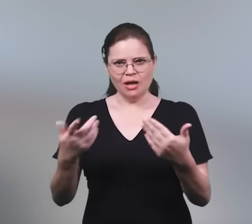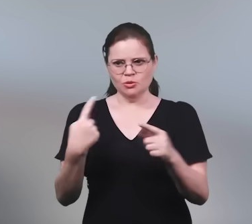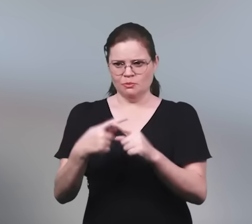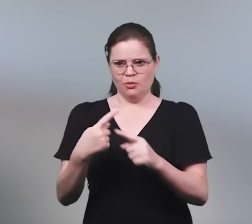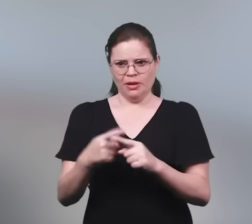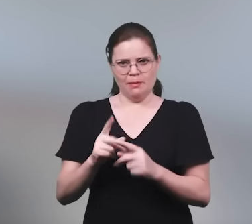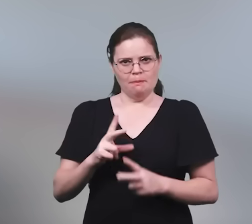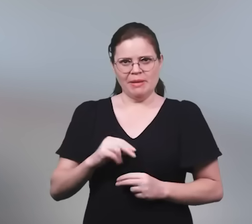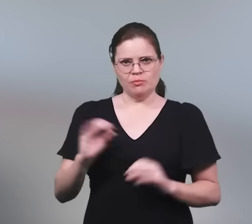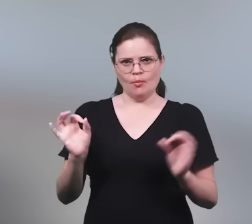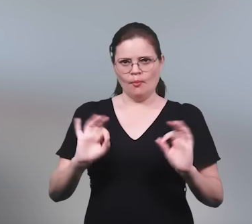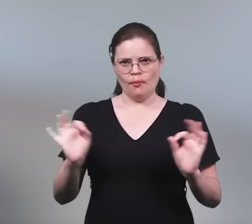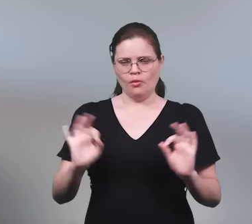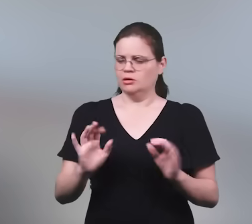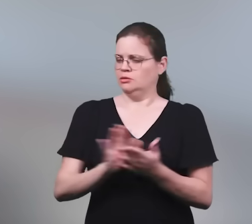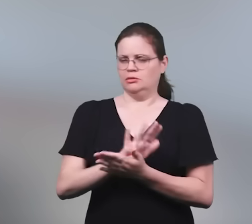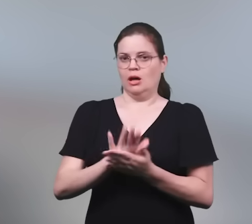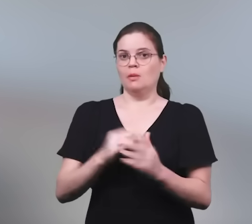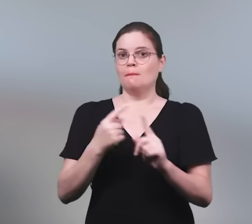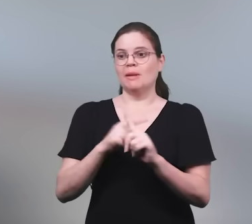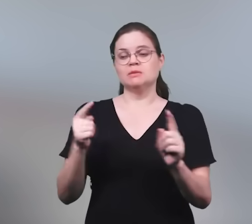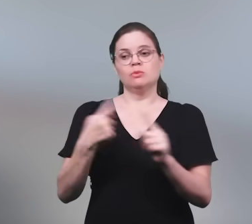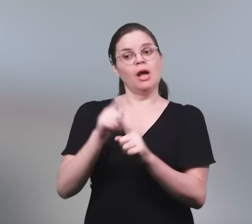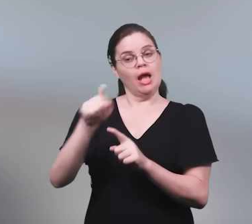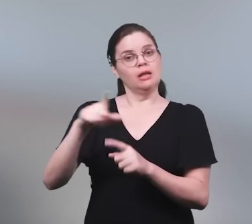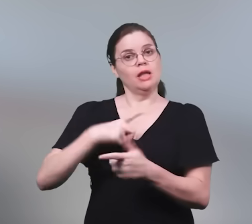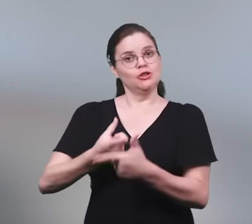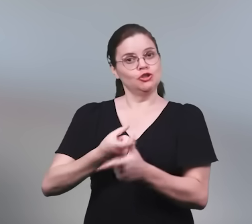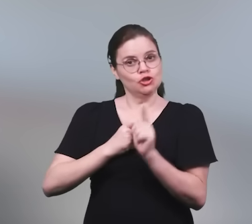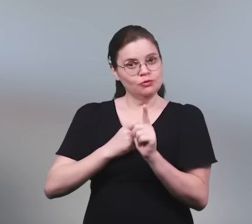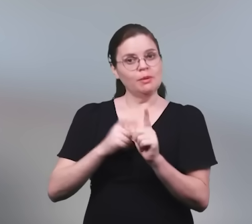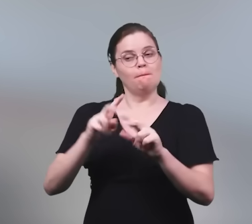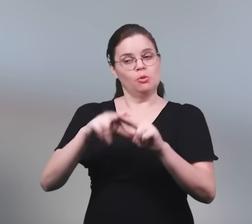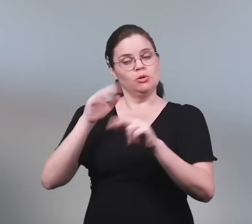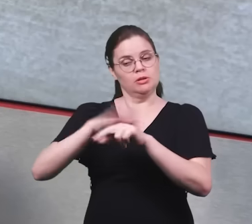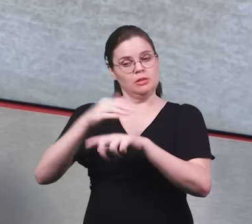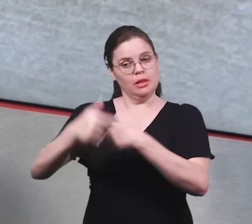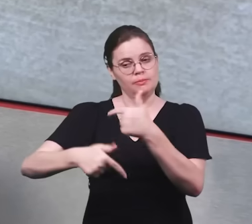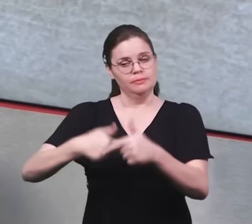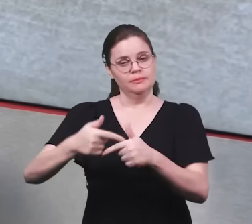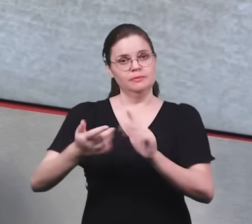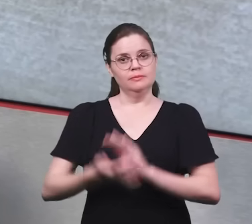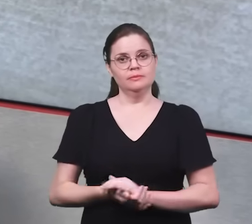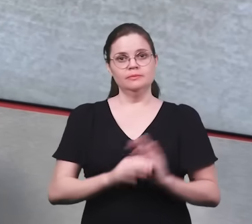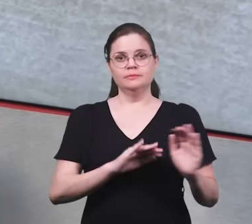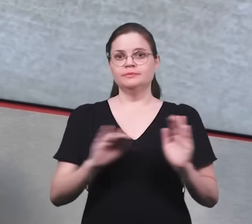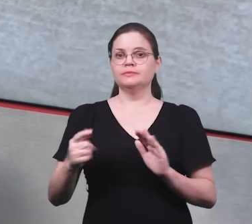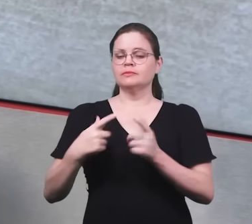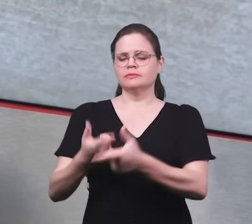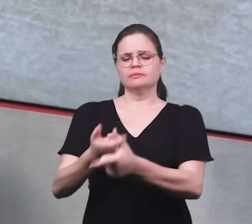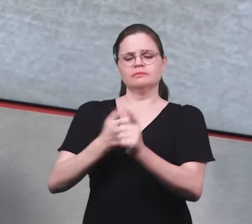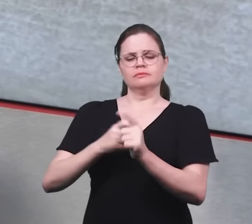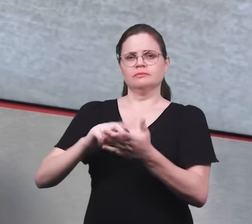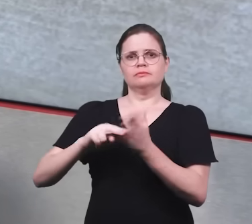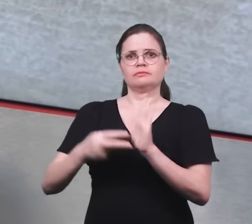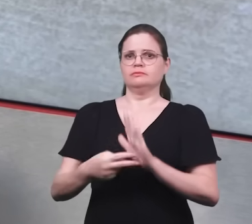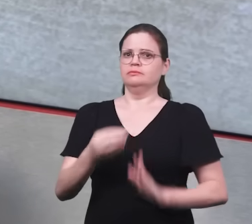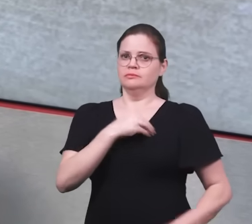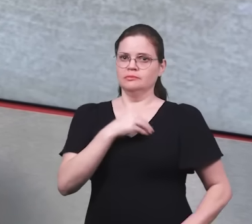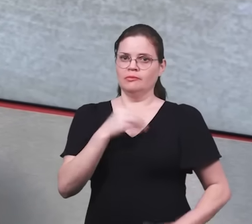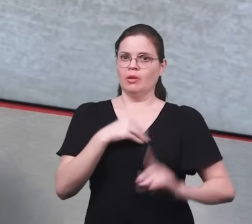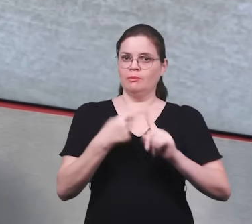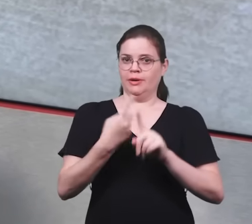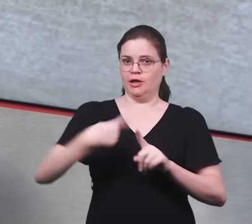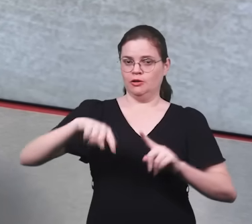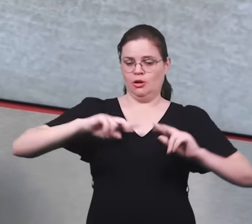galardão, segundo a graça, mas segundo a dívida. Então o galardão, a dívida aqui, é a dívida do pecado.